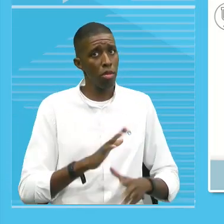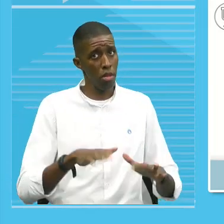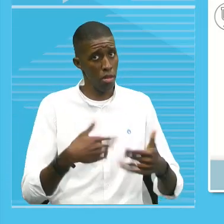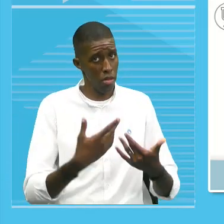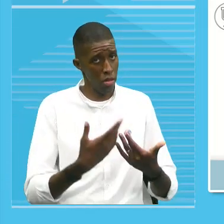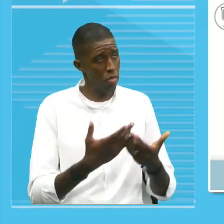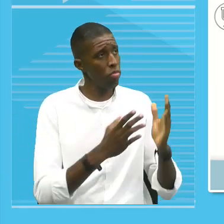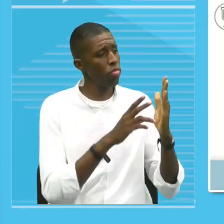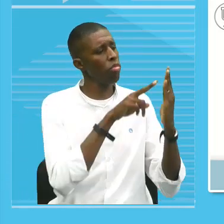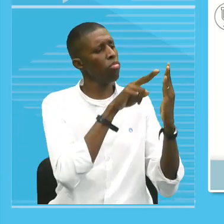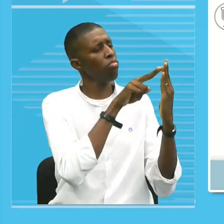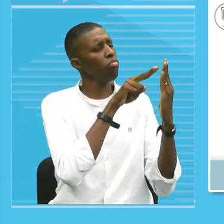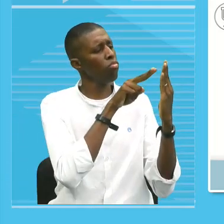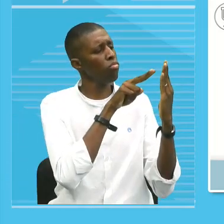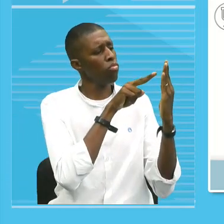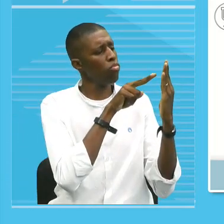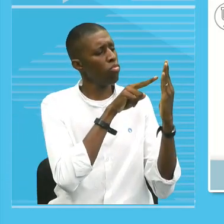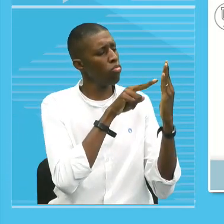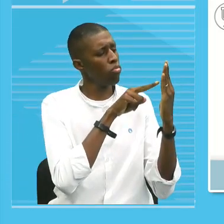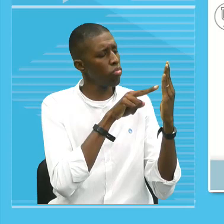a leitura em espanhol